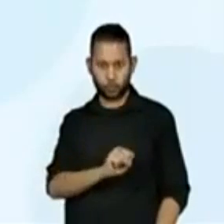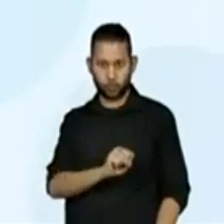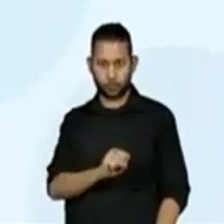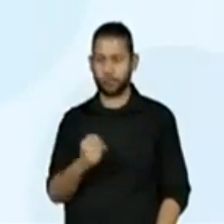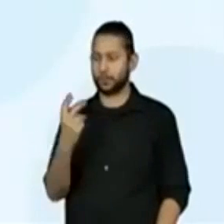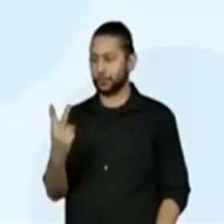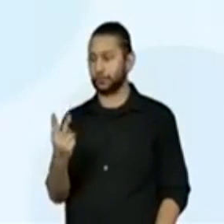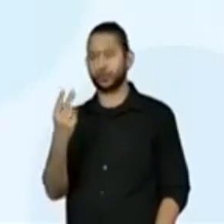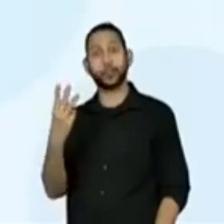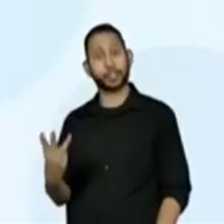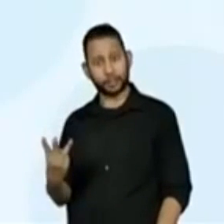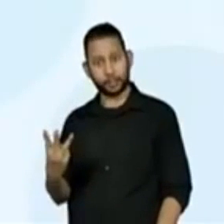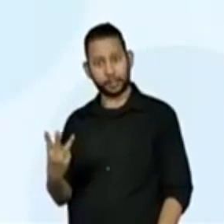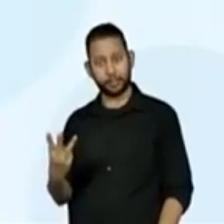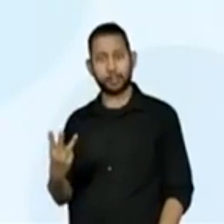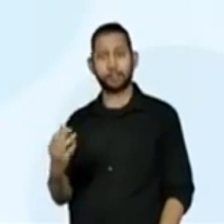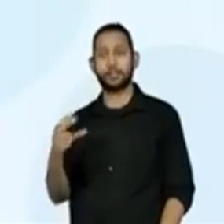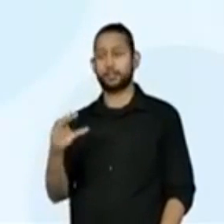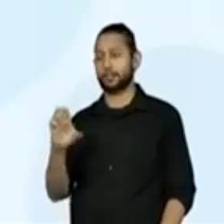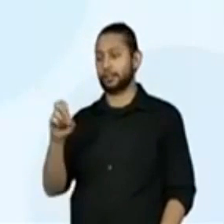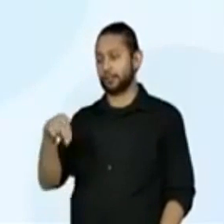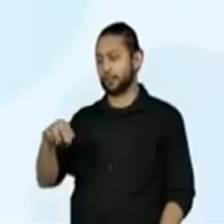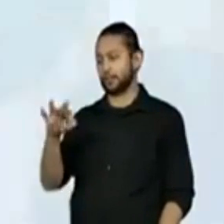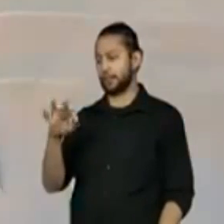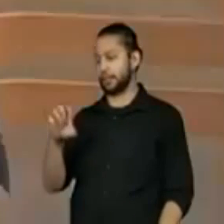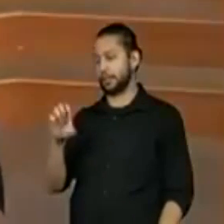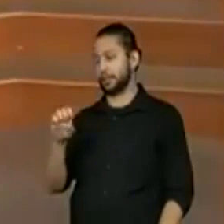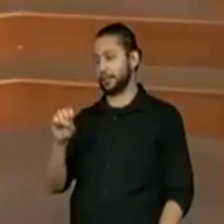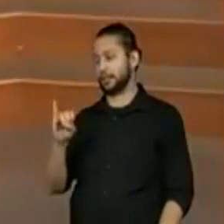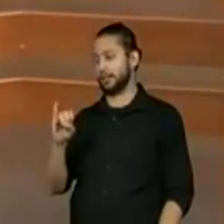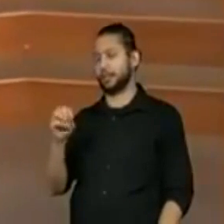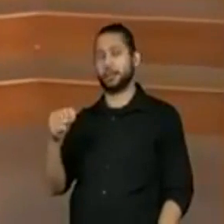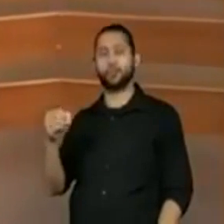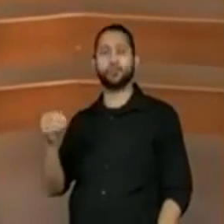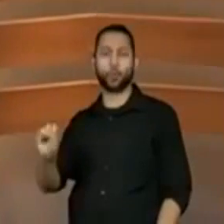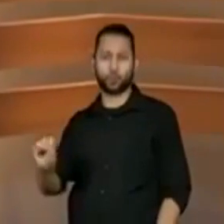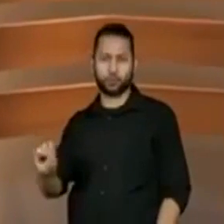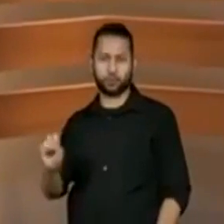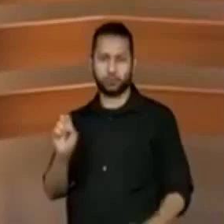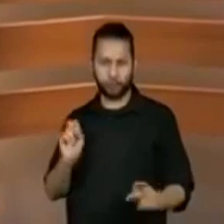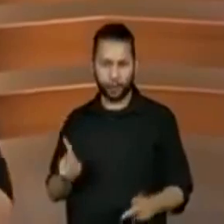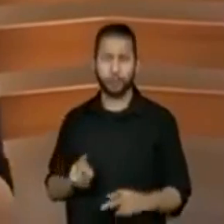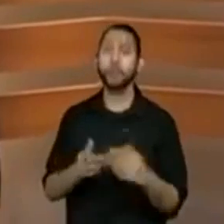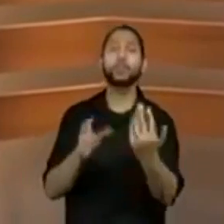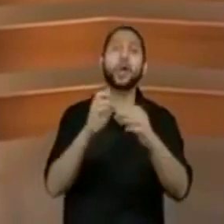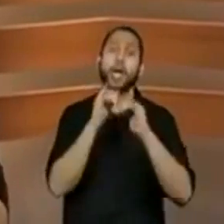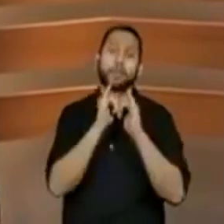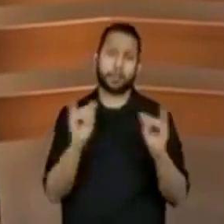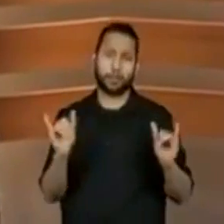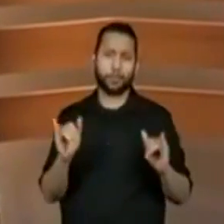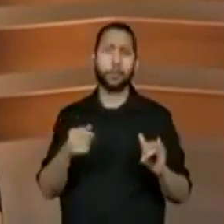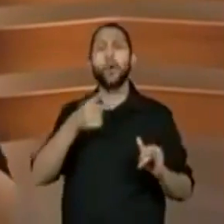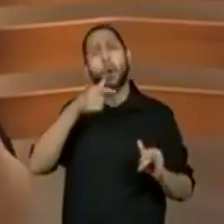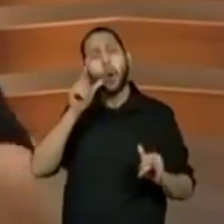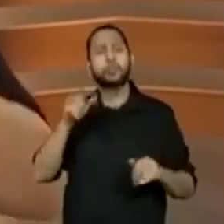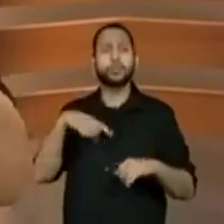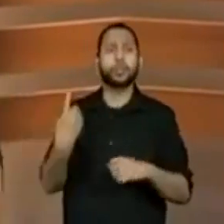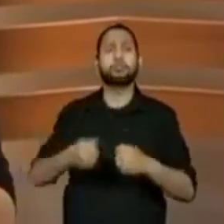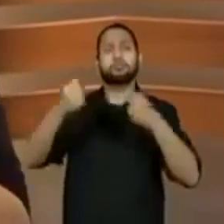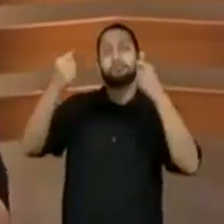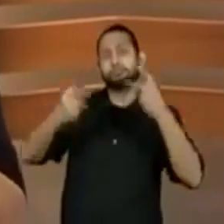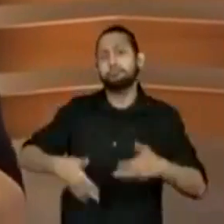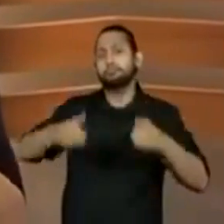23 centésimos. Pessoal, vamos lá comigo. O que eu quero chamar a atenção para vocês? Nós falamos muito ontem